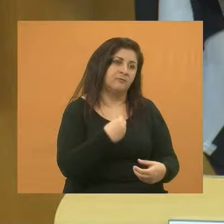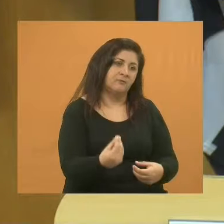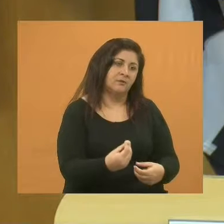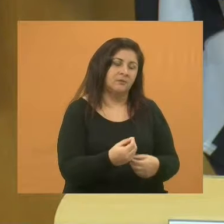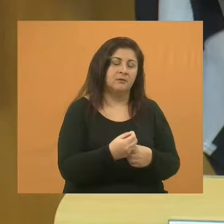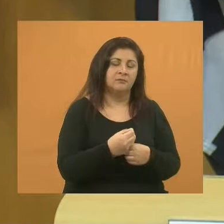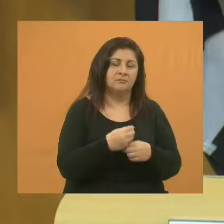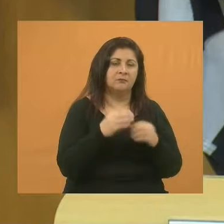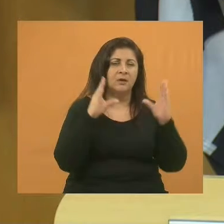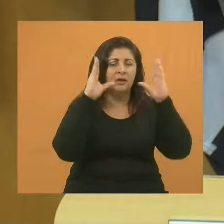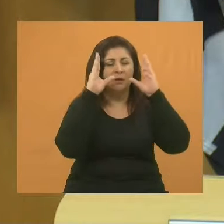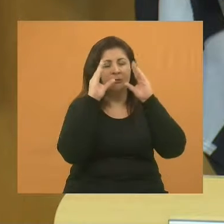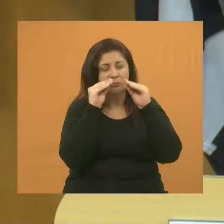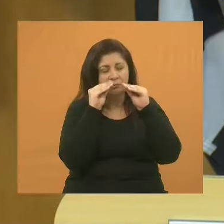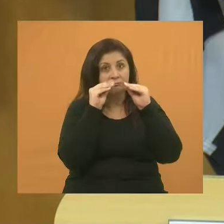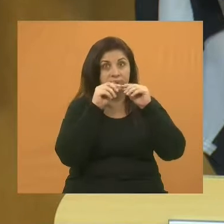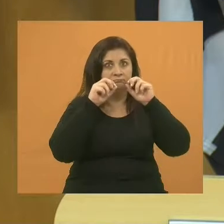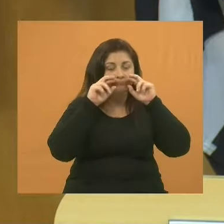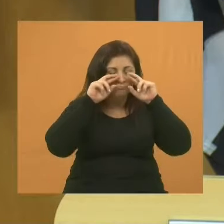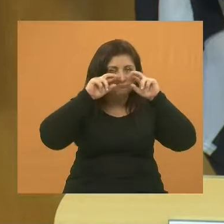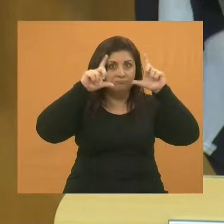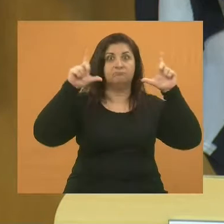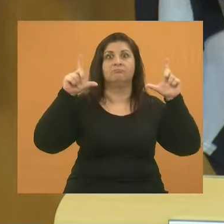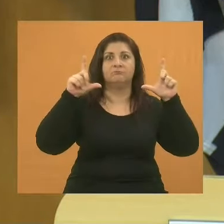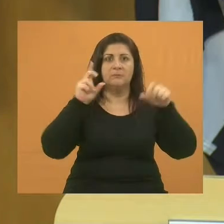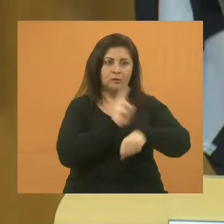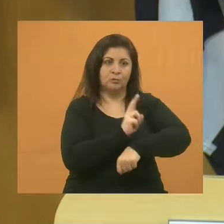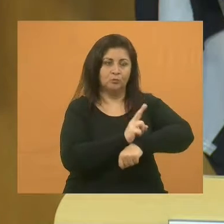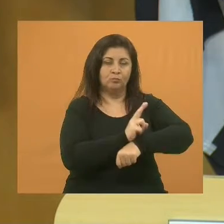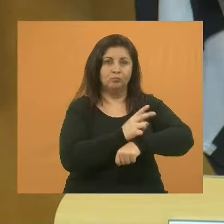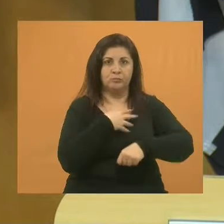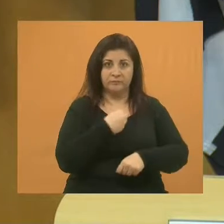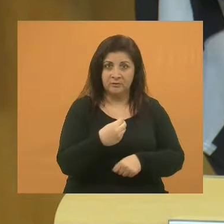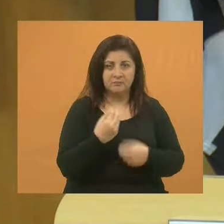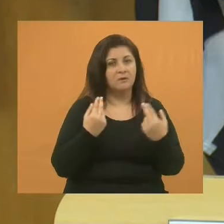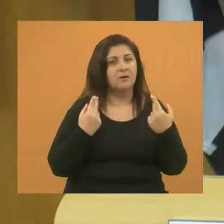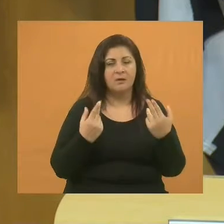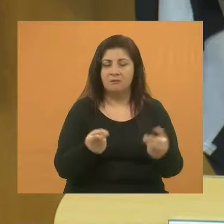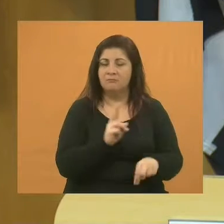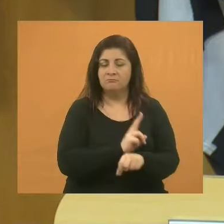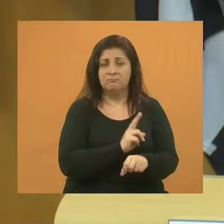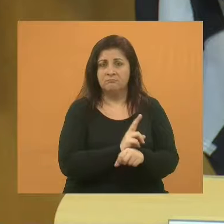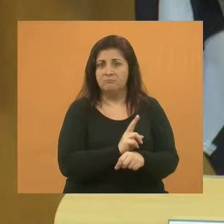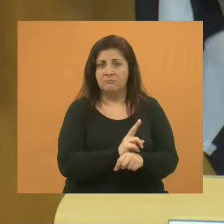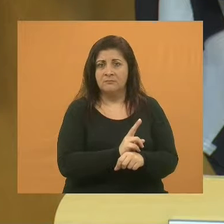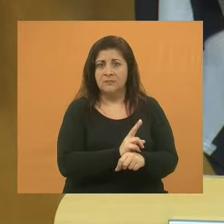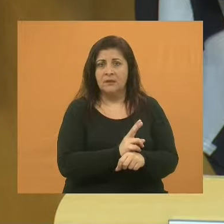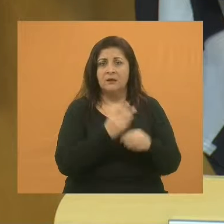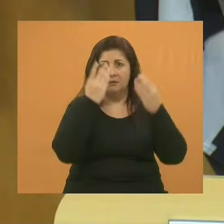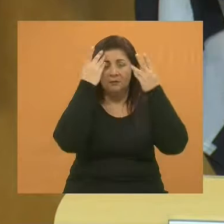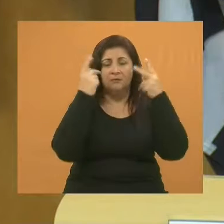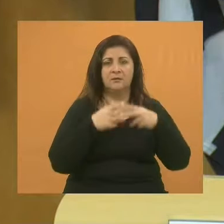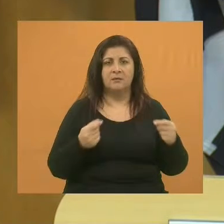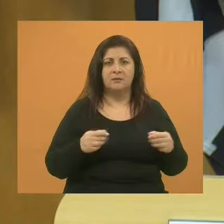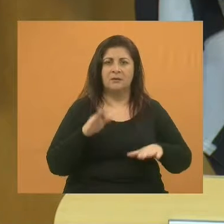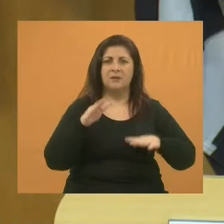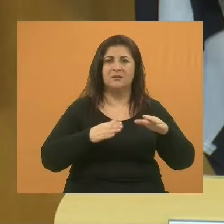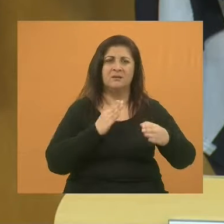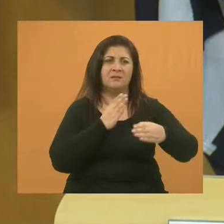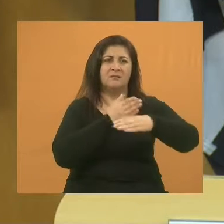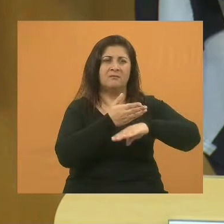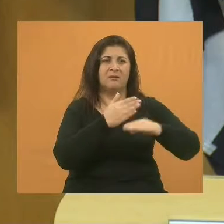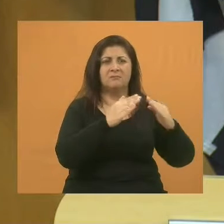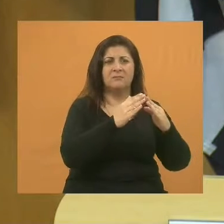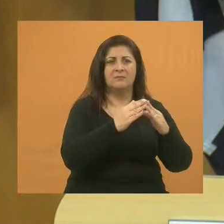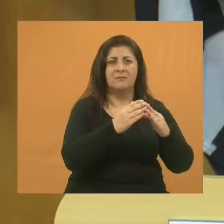noite acordado pelo teu filho, não fica? Nós também ficamos. Nós saímos de casa, vou para o abrigo às vezes 3 horas da manhã, fazer